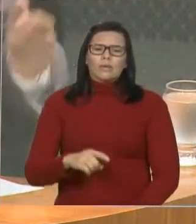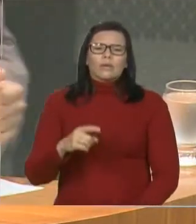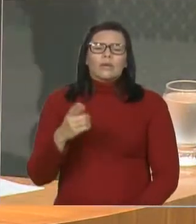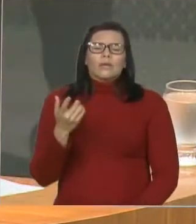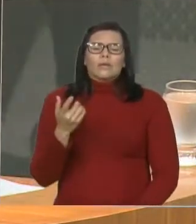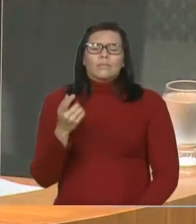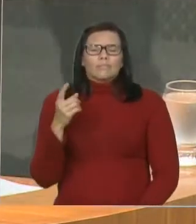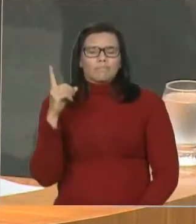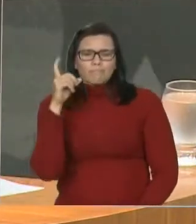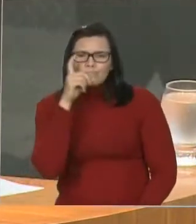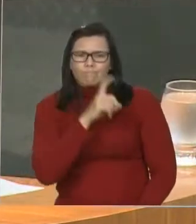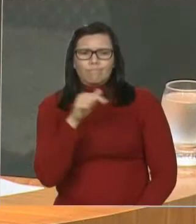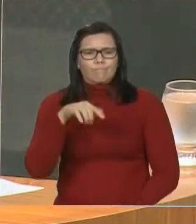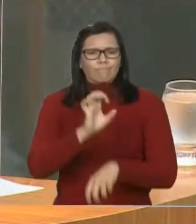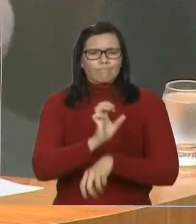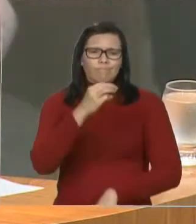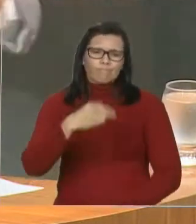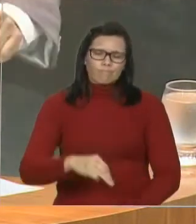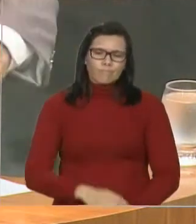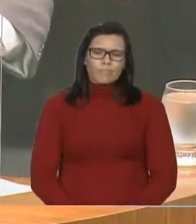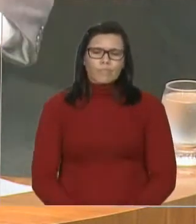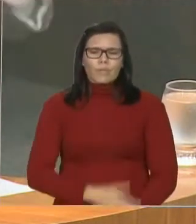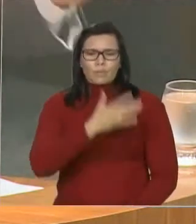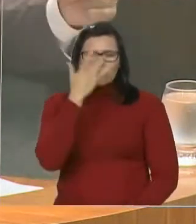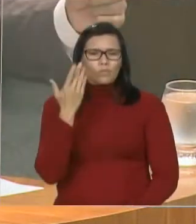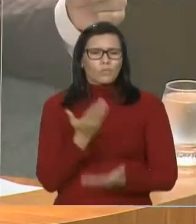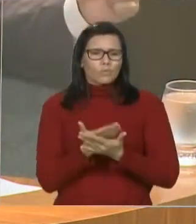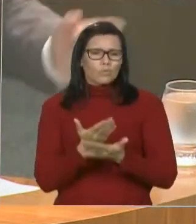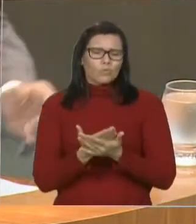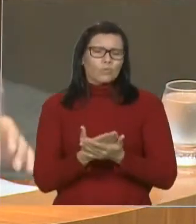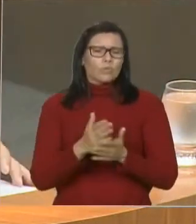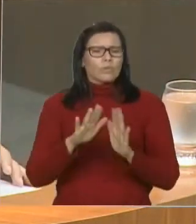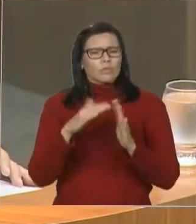escola pública, ele já está aguardando tanto tempo, o